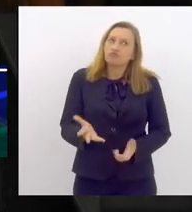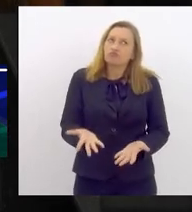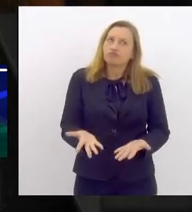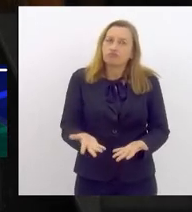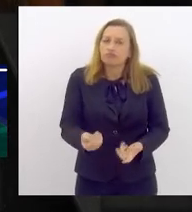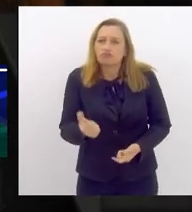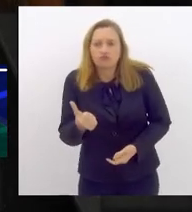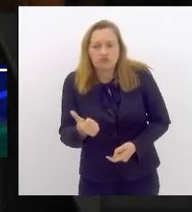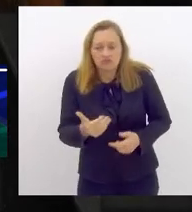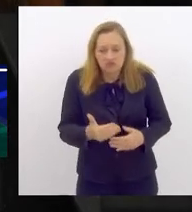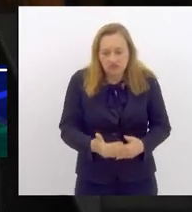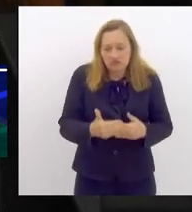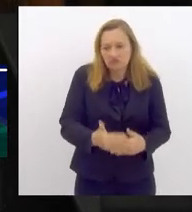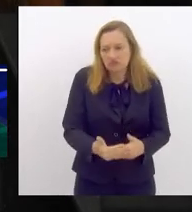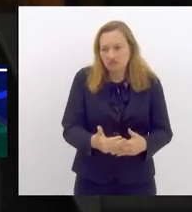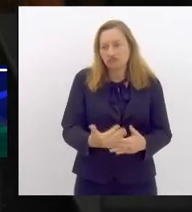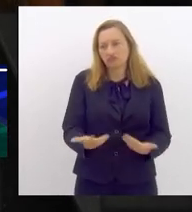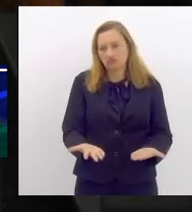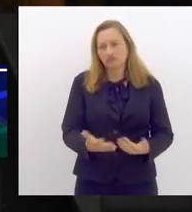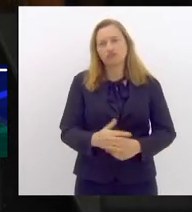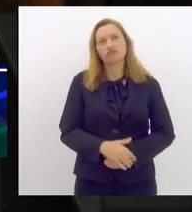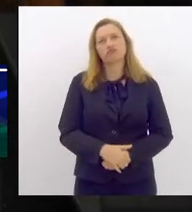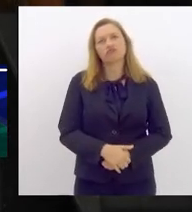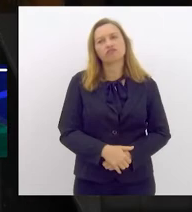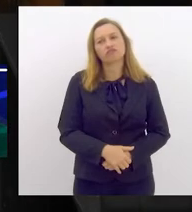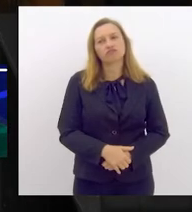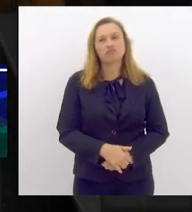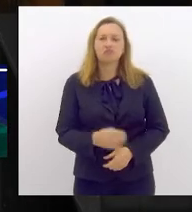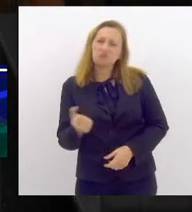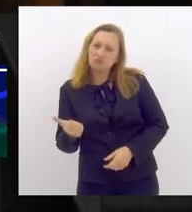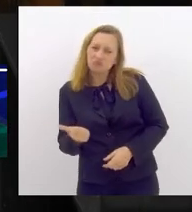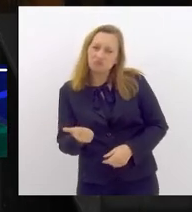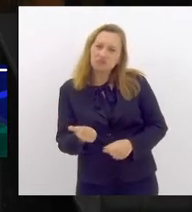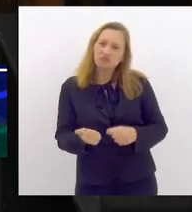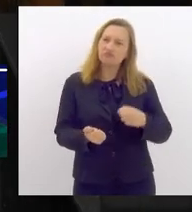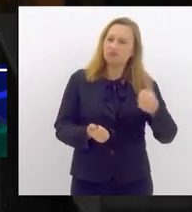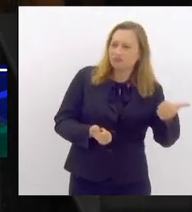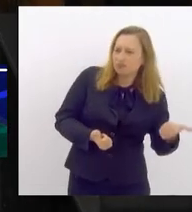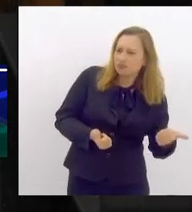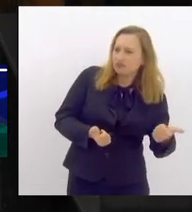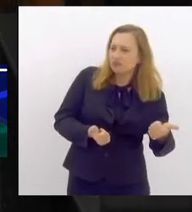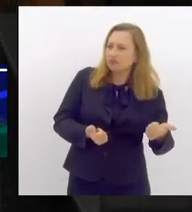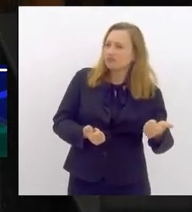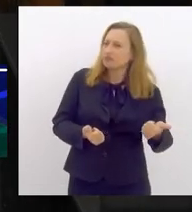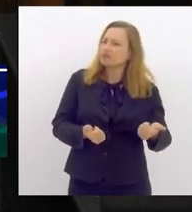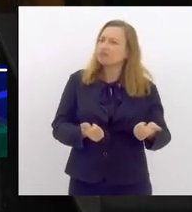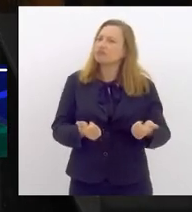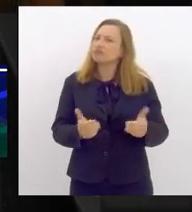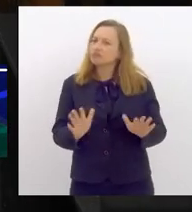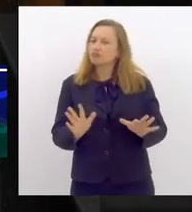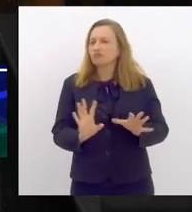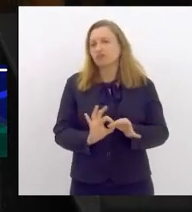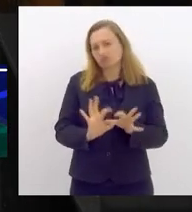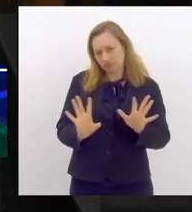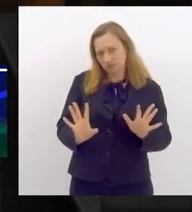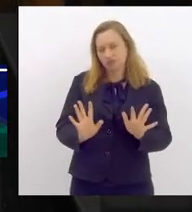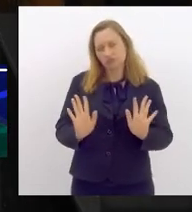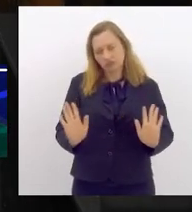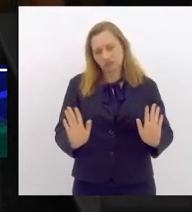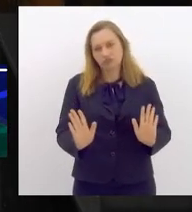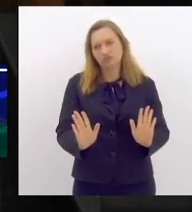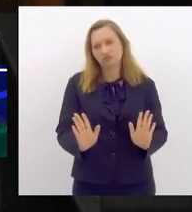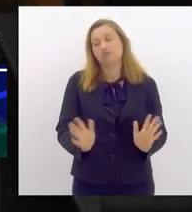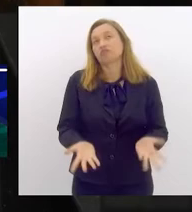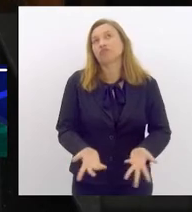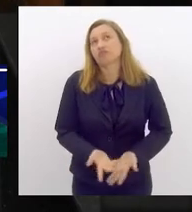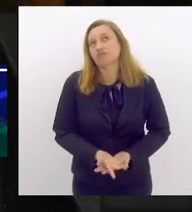quase avanços vamos uma coisinha ali e uma coisa e atual a autorizativa né